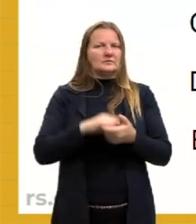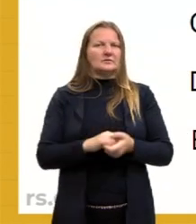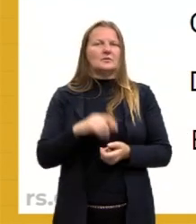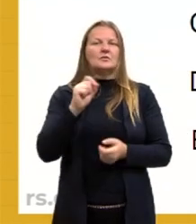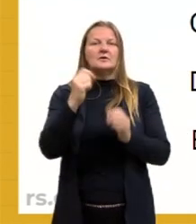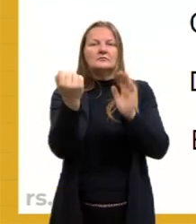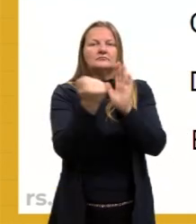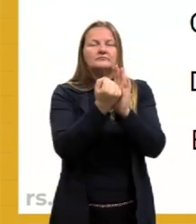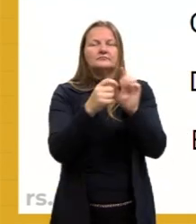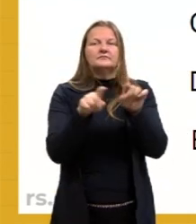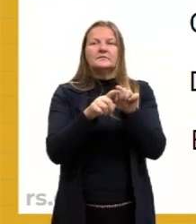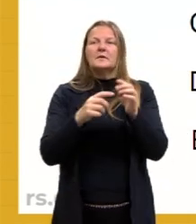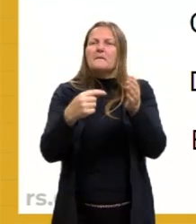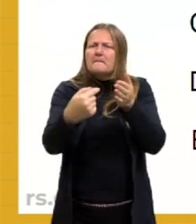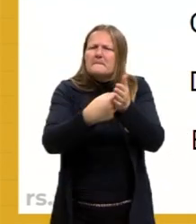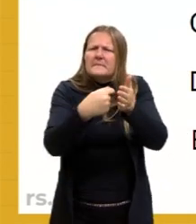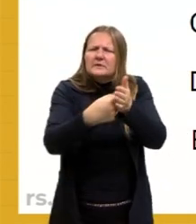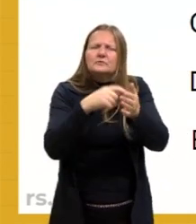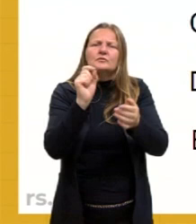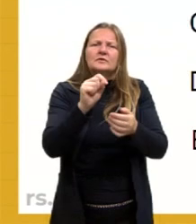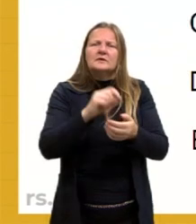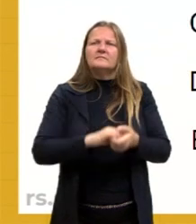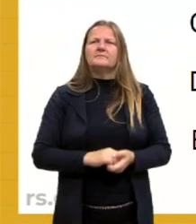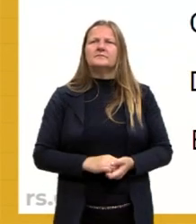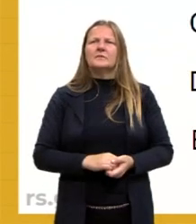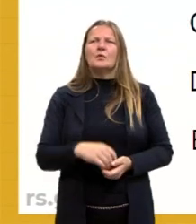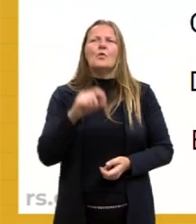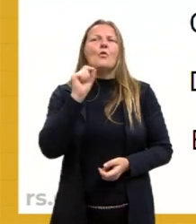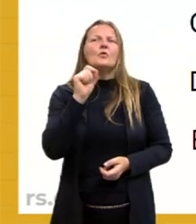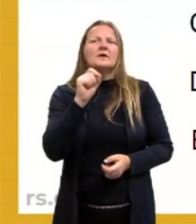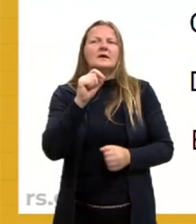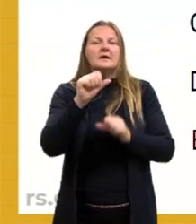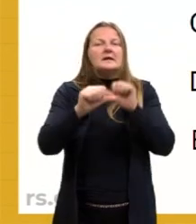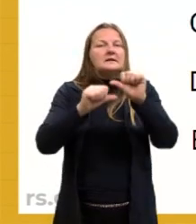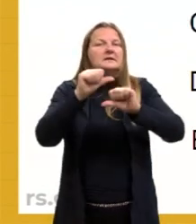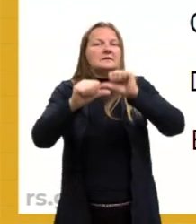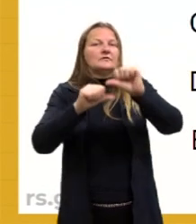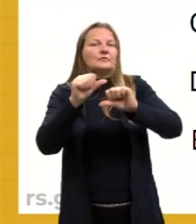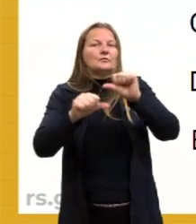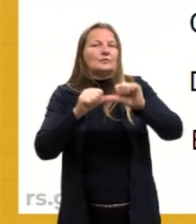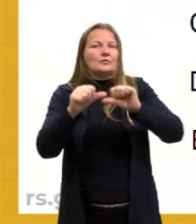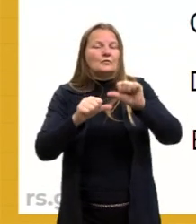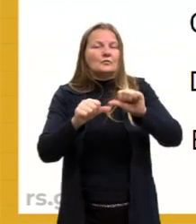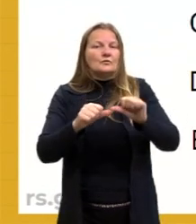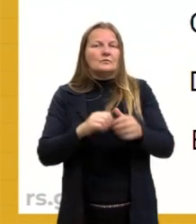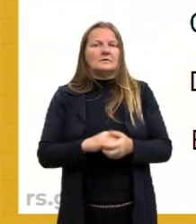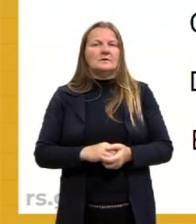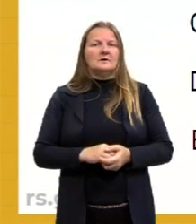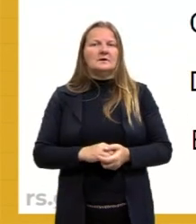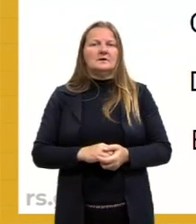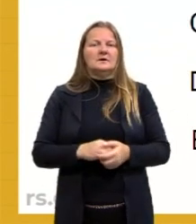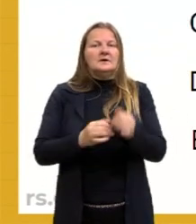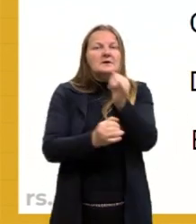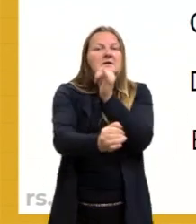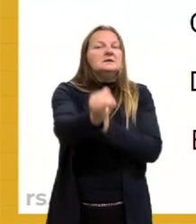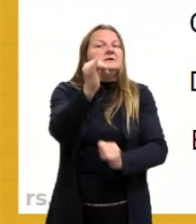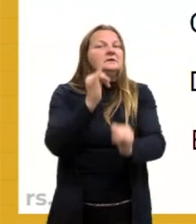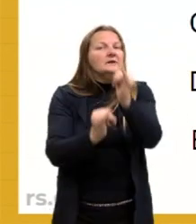é o que nos pede a questão tá nos pedindo Quais são as transformações que a internet